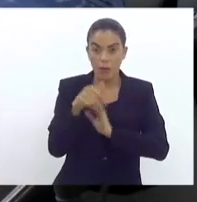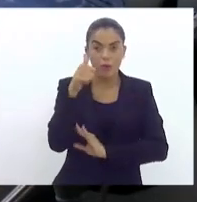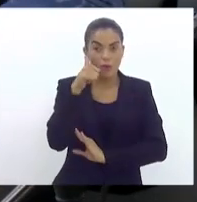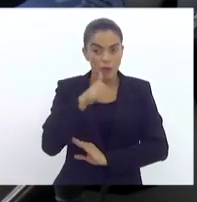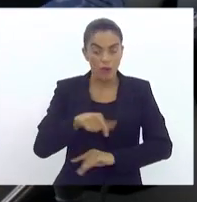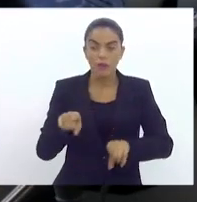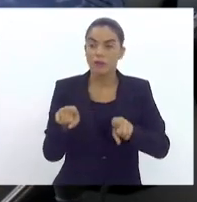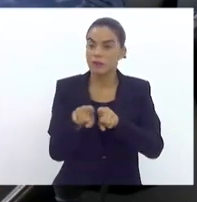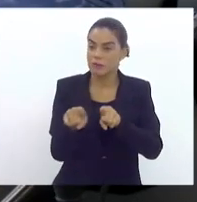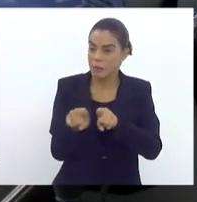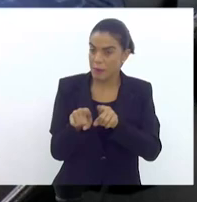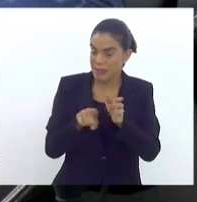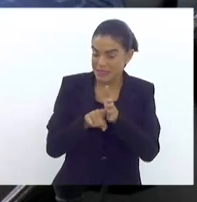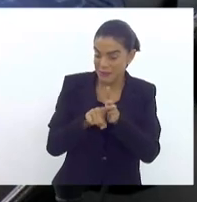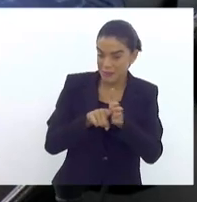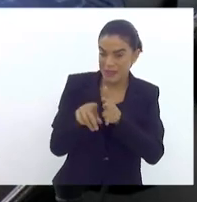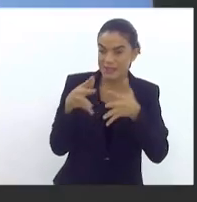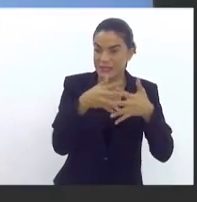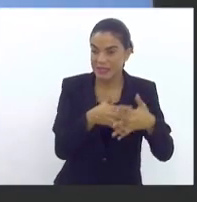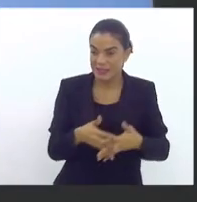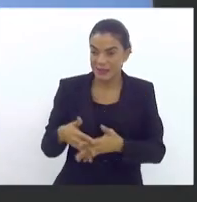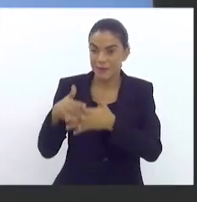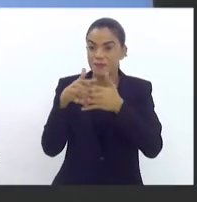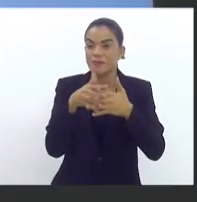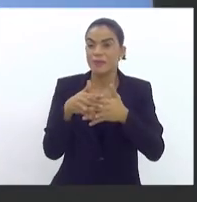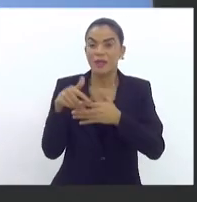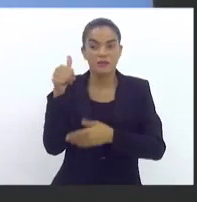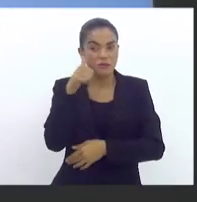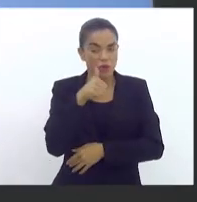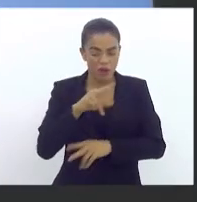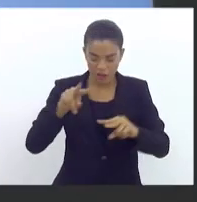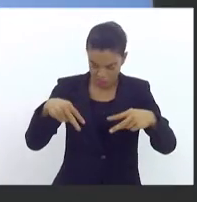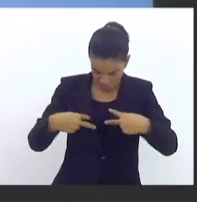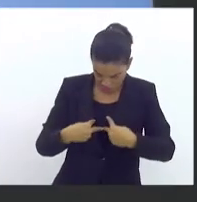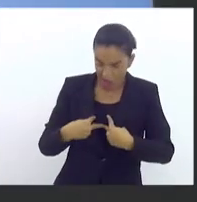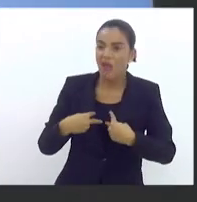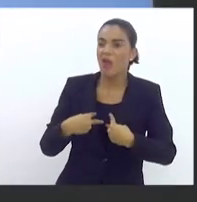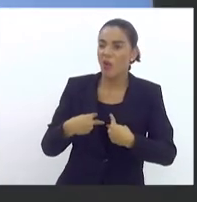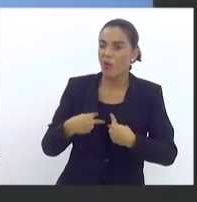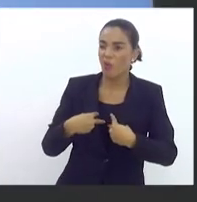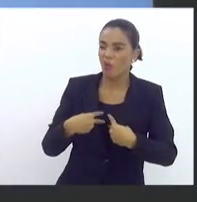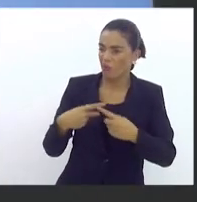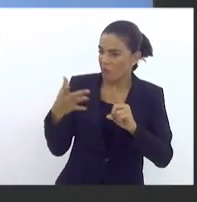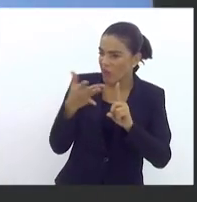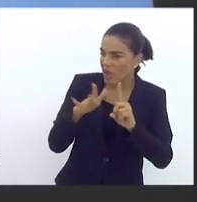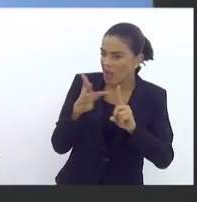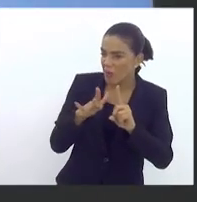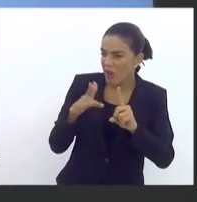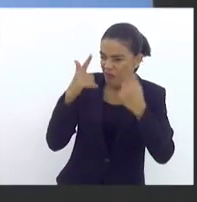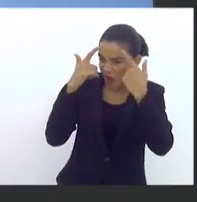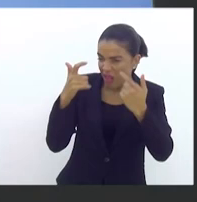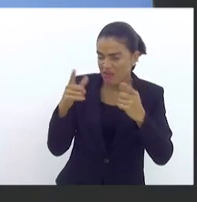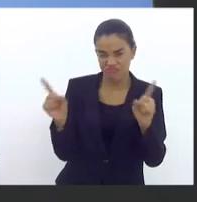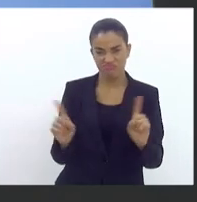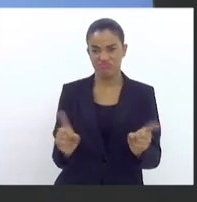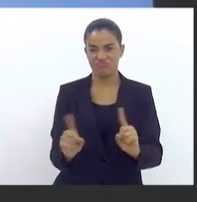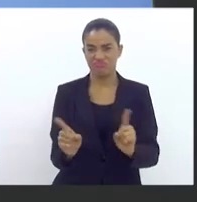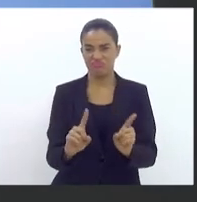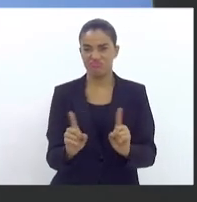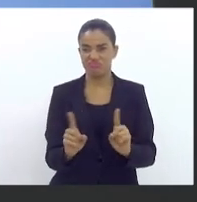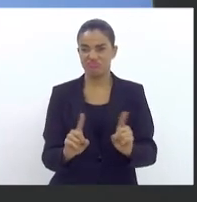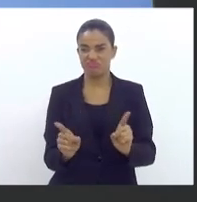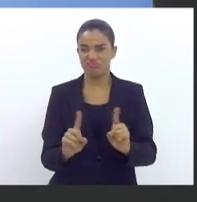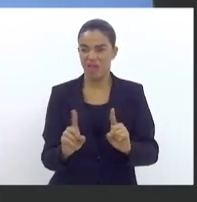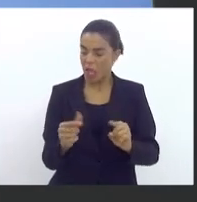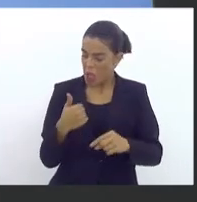têm essa pesquisa norte-americana elas não reconhecem sido vítima de crime E aí foi que a professora e a doutora Carla disse